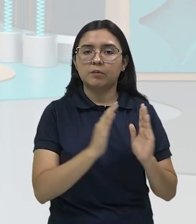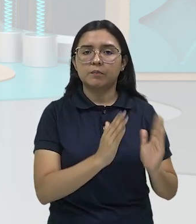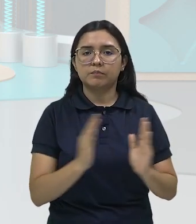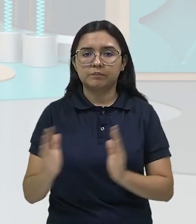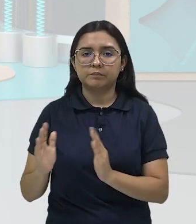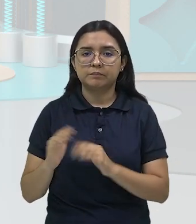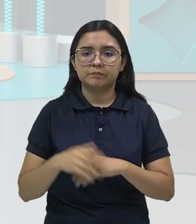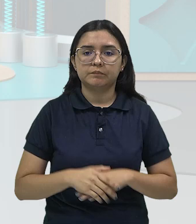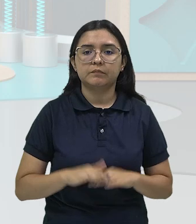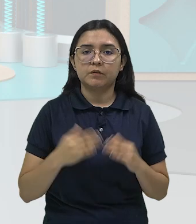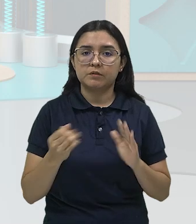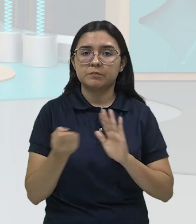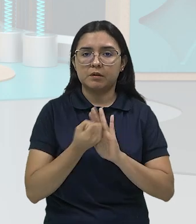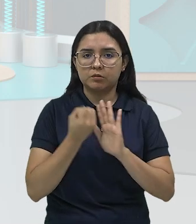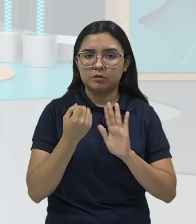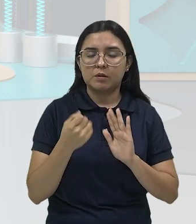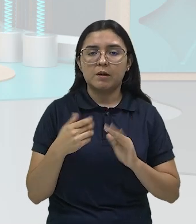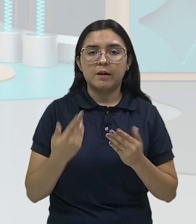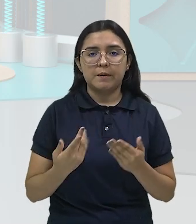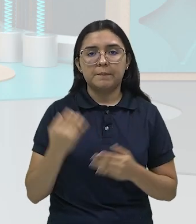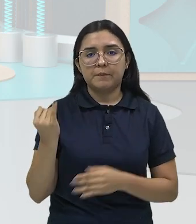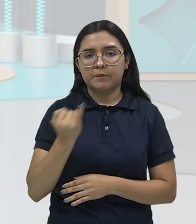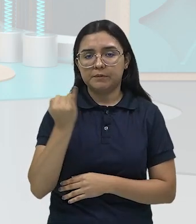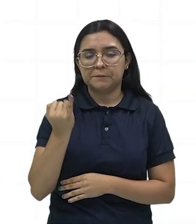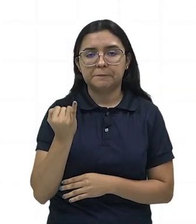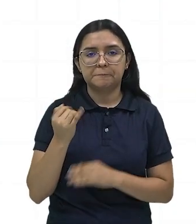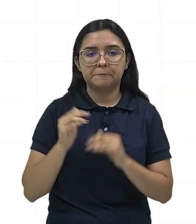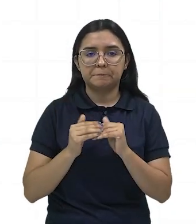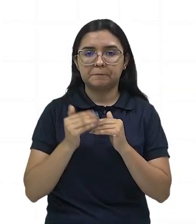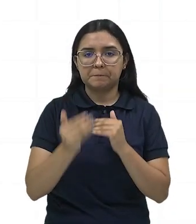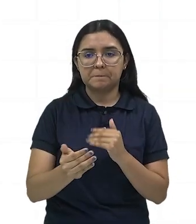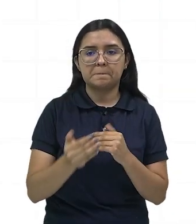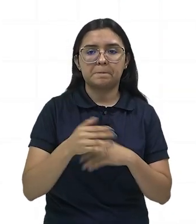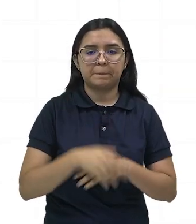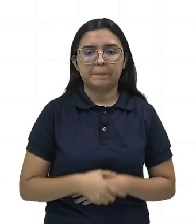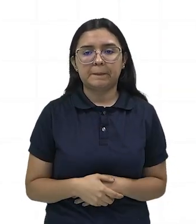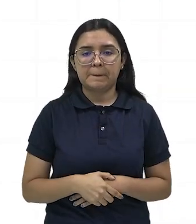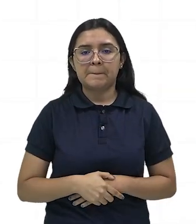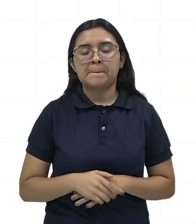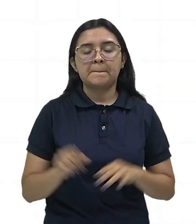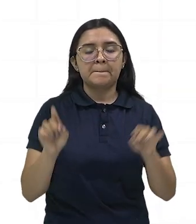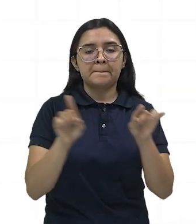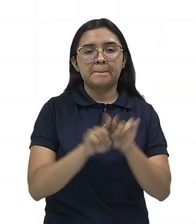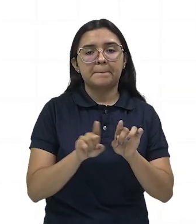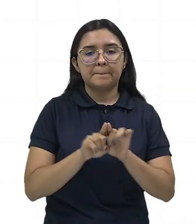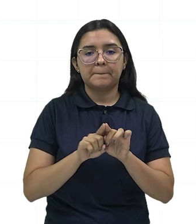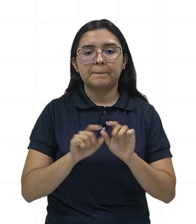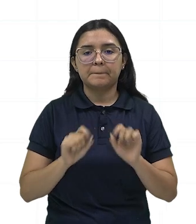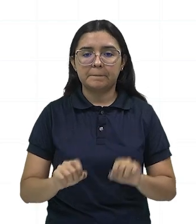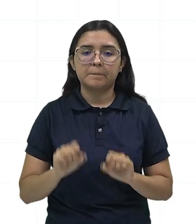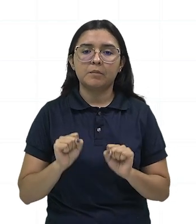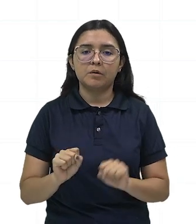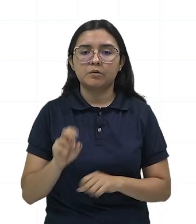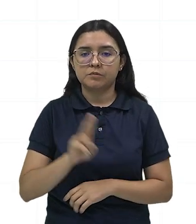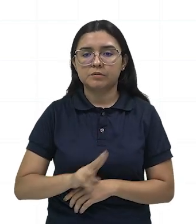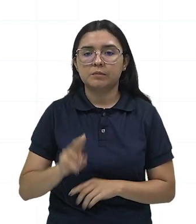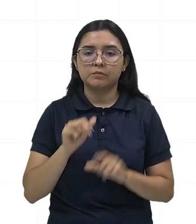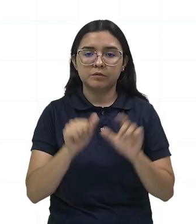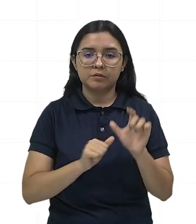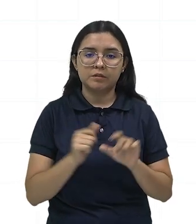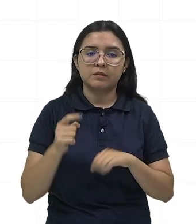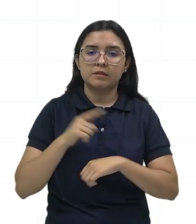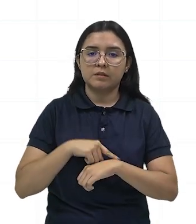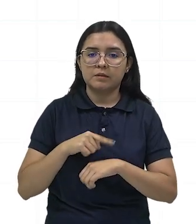raciocínio e esses marcadores são importantes, tá? Então, na sequência, também posso utilizar aí as flexões de tempo e modos dos